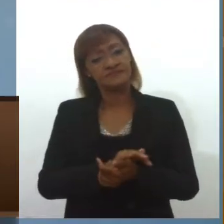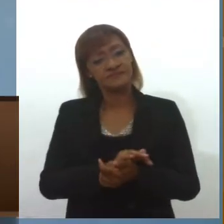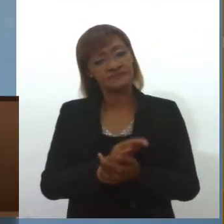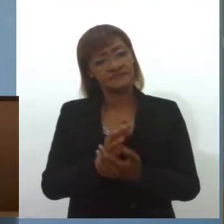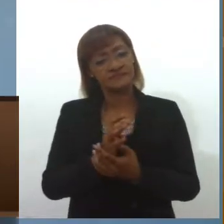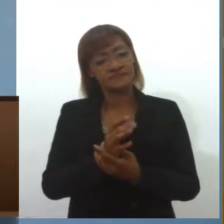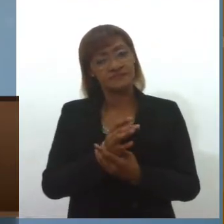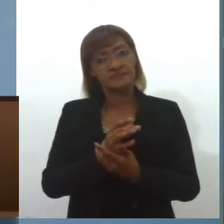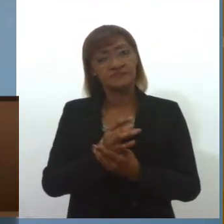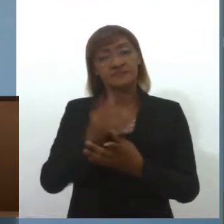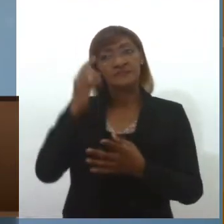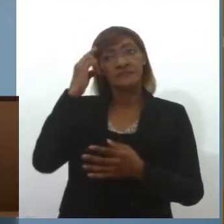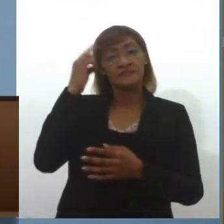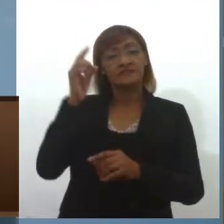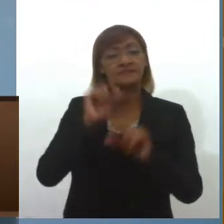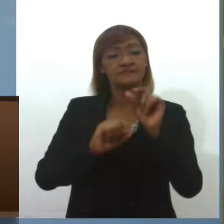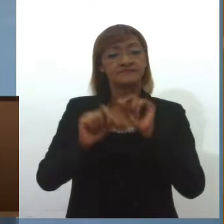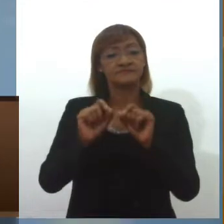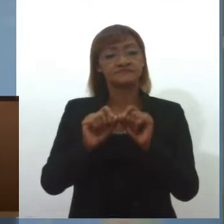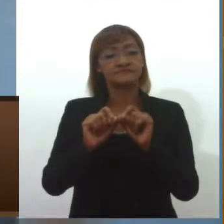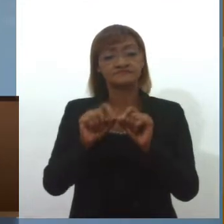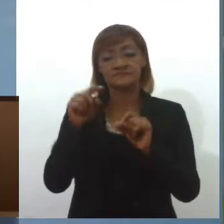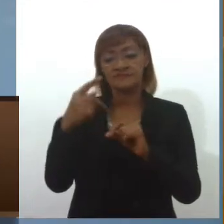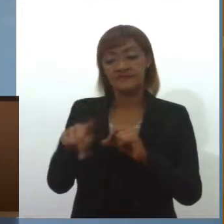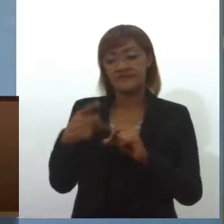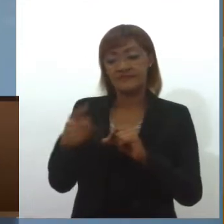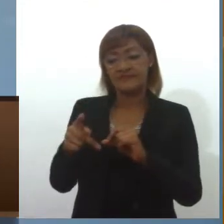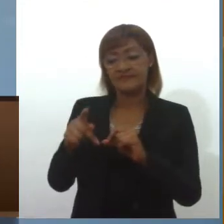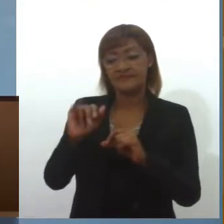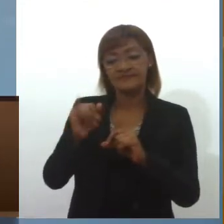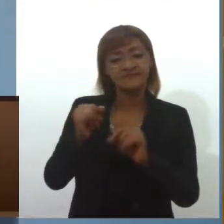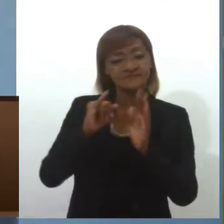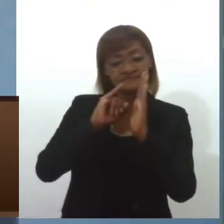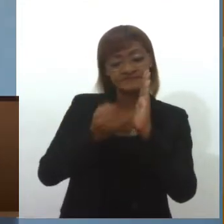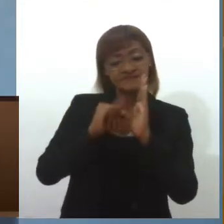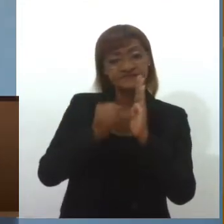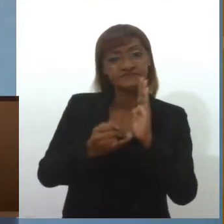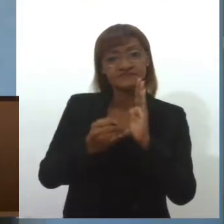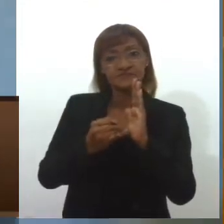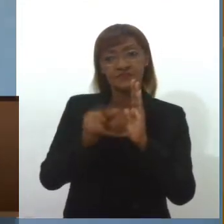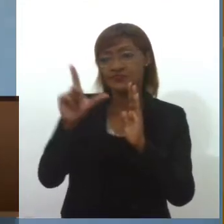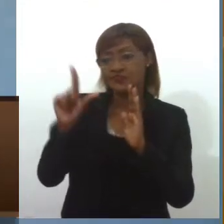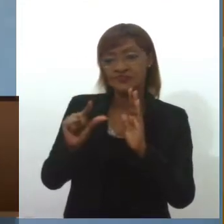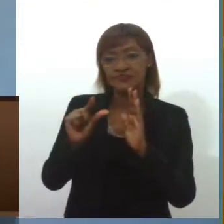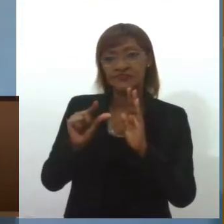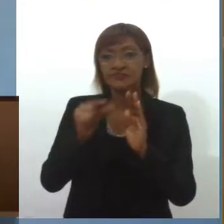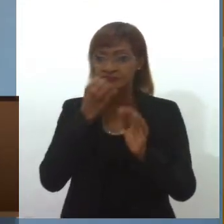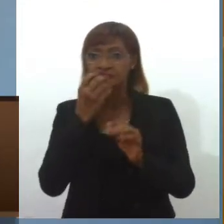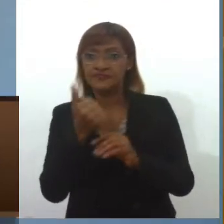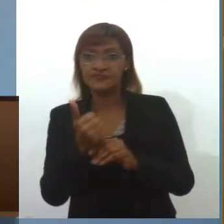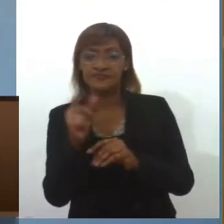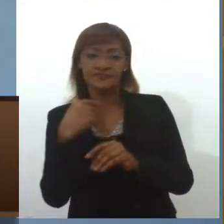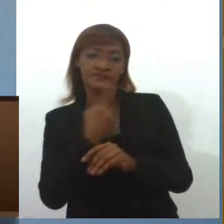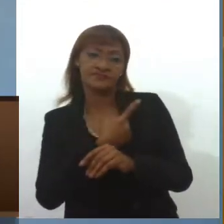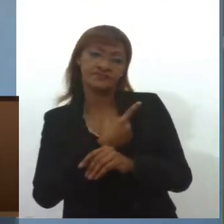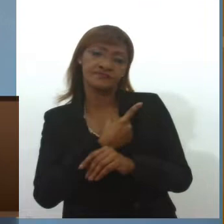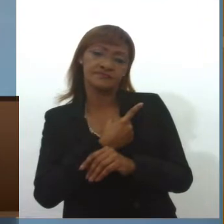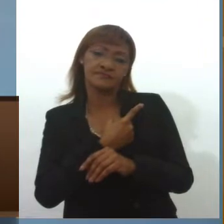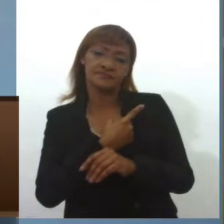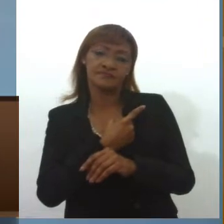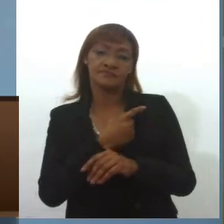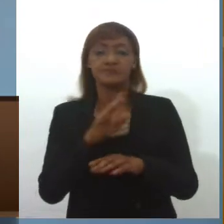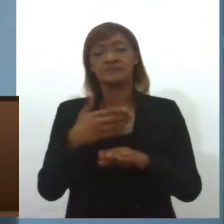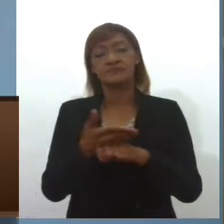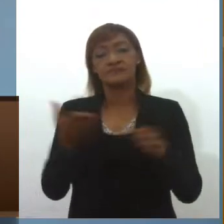ideia, a taxa de juros mais baixa deveria nos beneficiar, correto? A gente passou por um problema terrível, estamos passando ainda